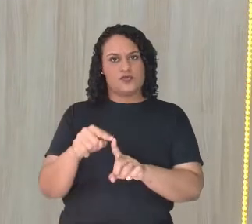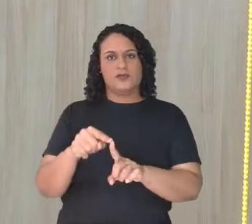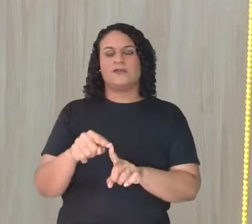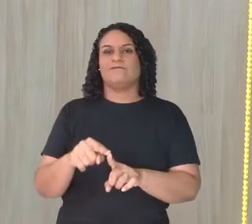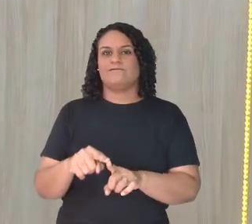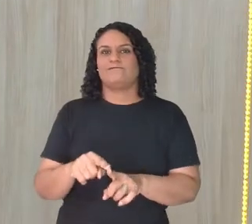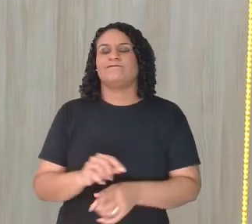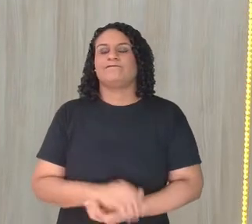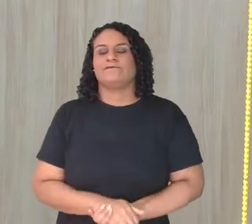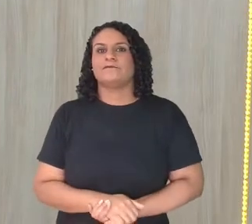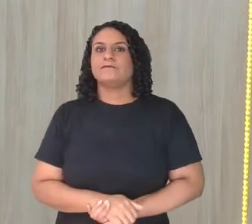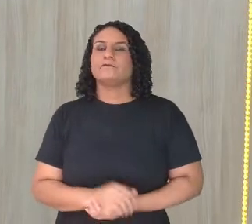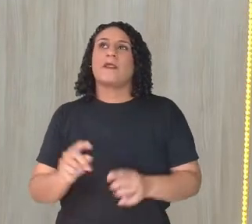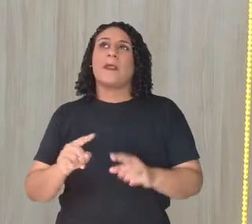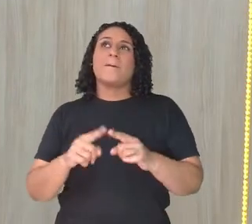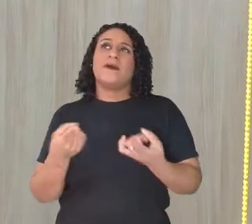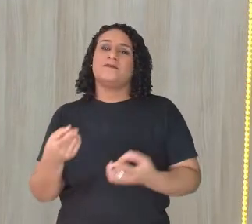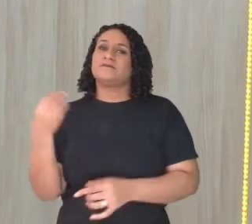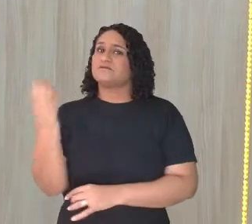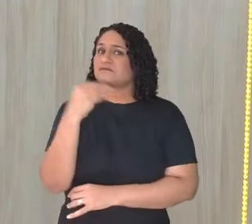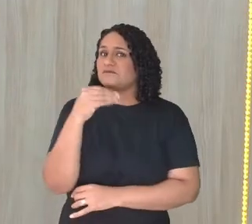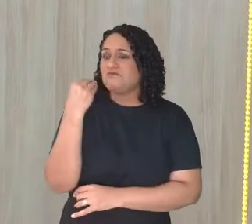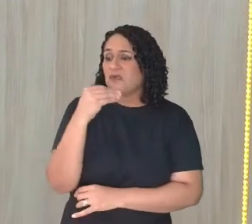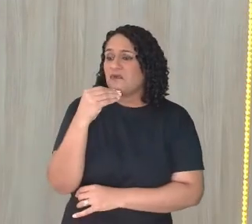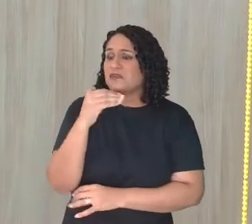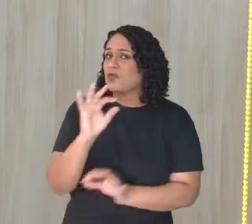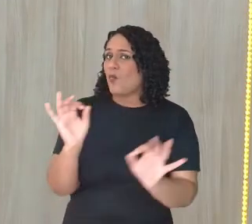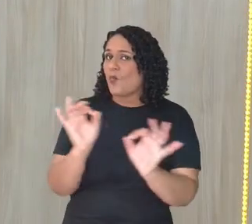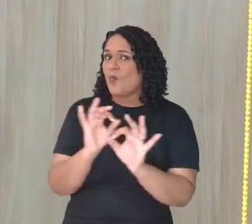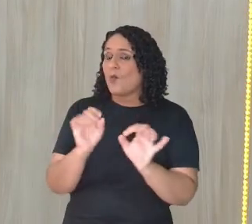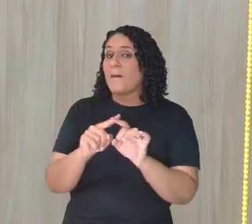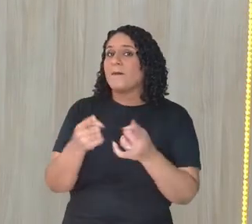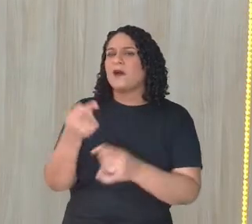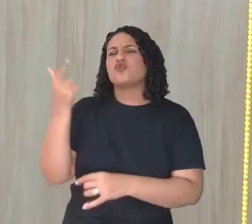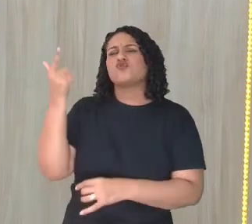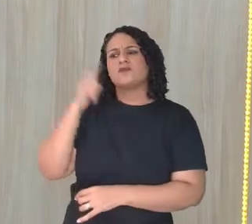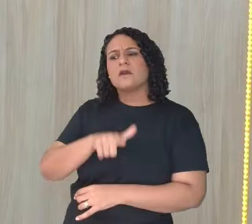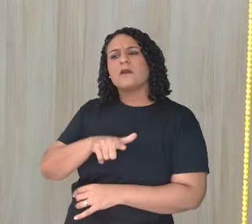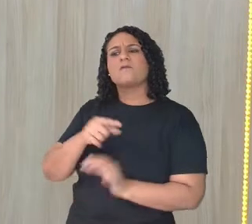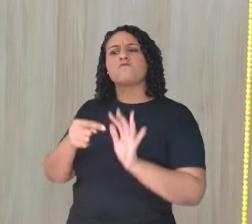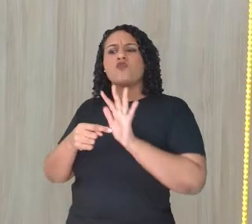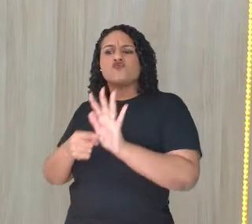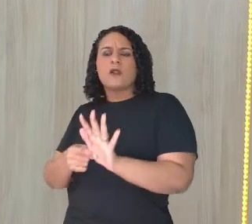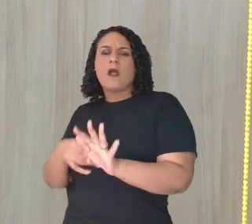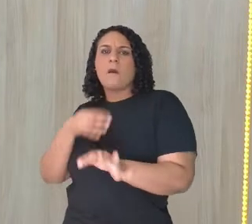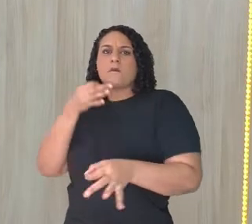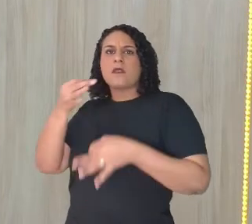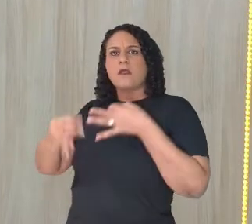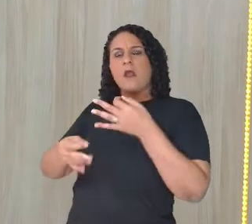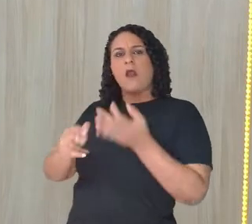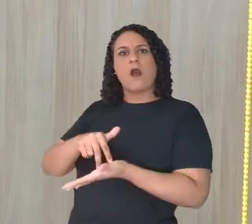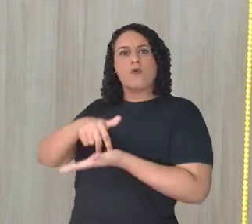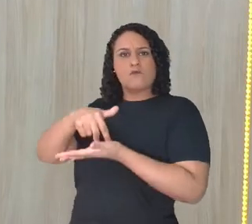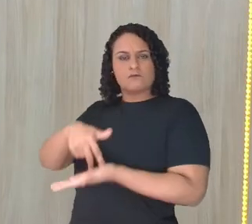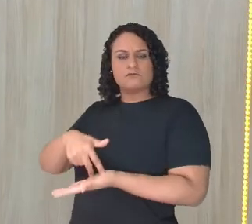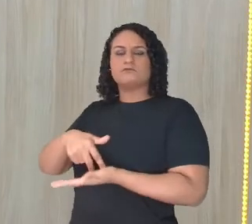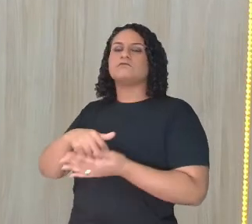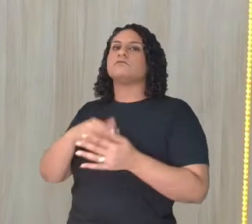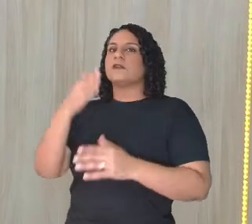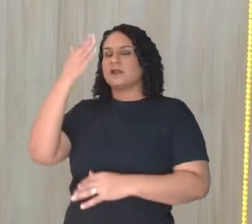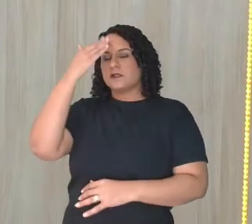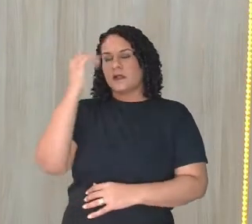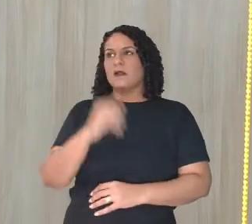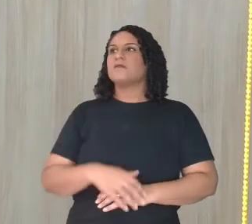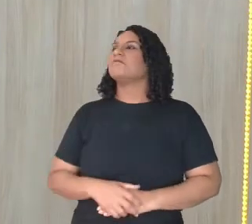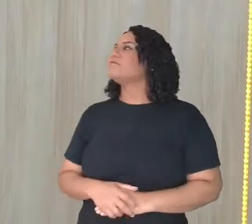certo? Mas se eu não convencer o outro, mas conseguir argumentar bem, A gente sabe, quando a gente sai de uma situação, a